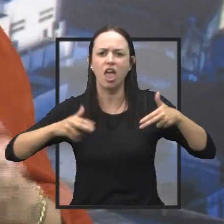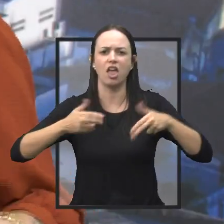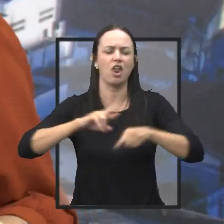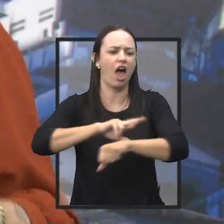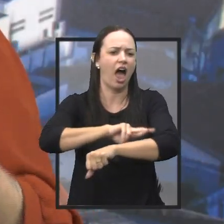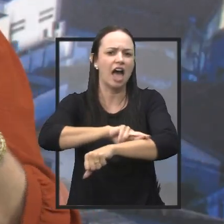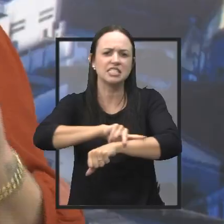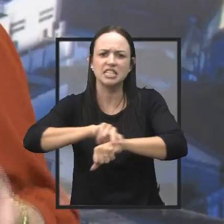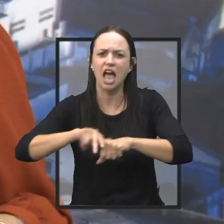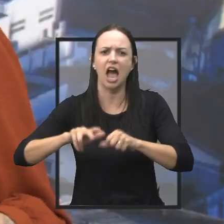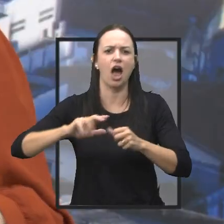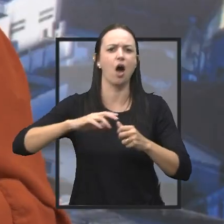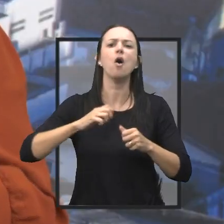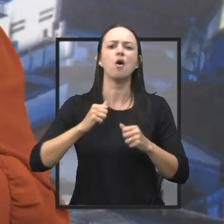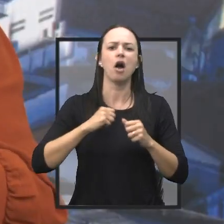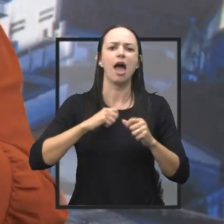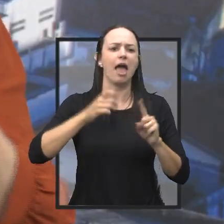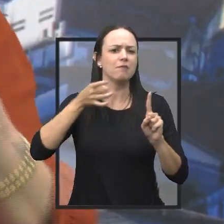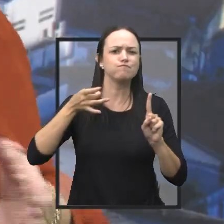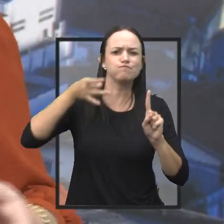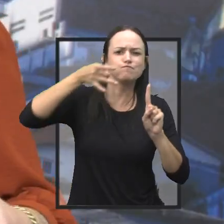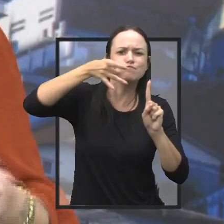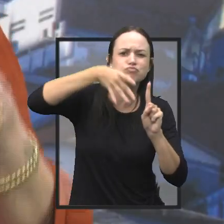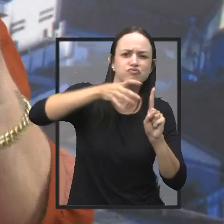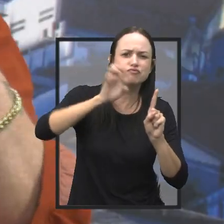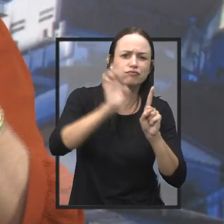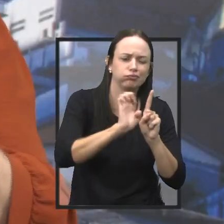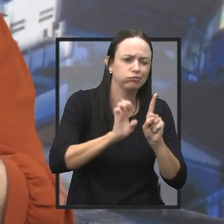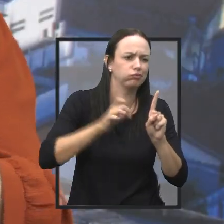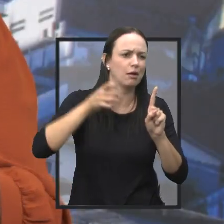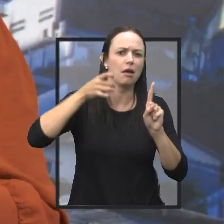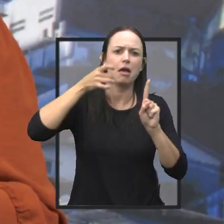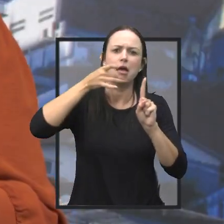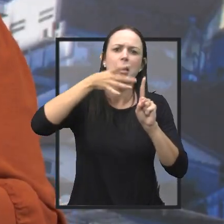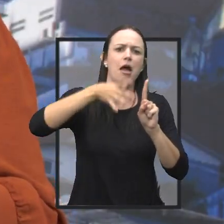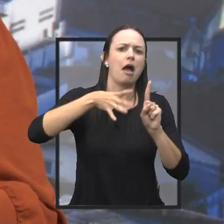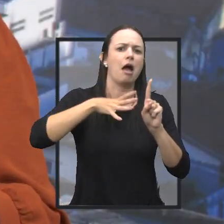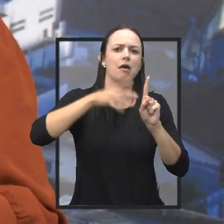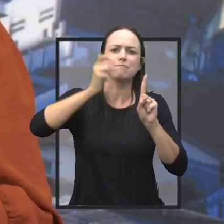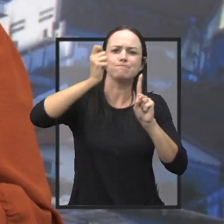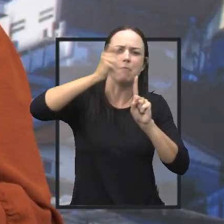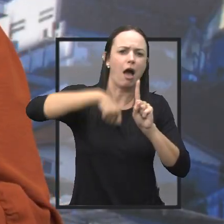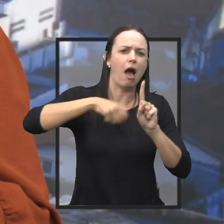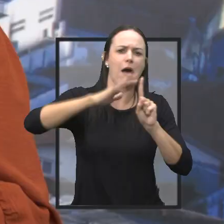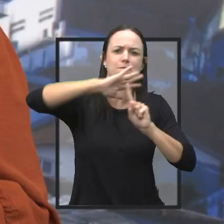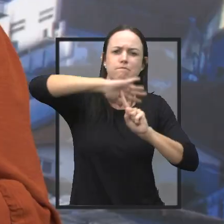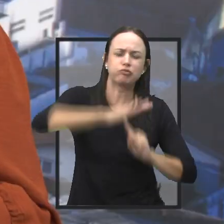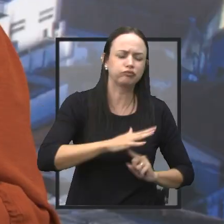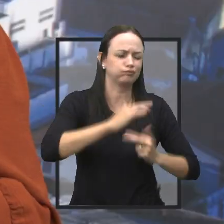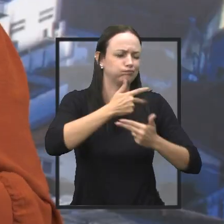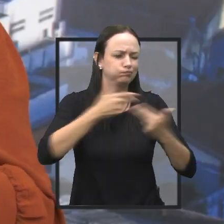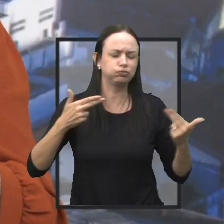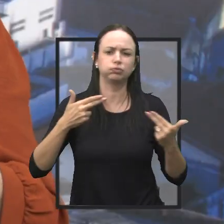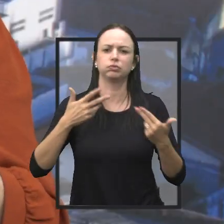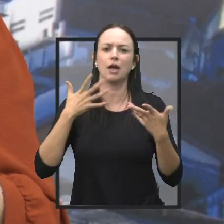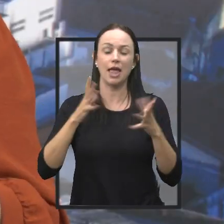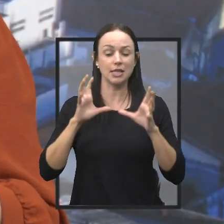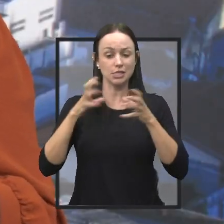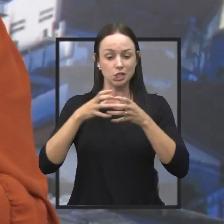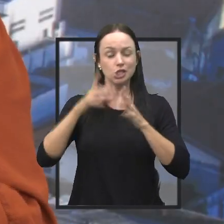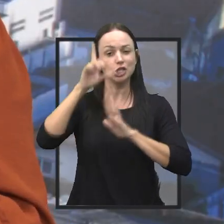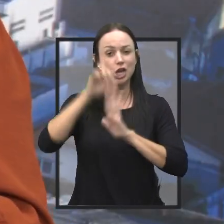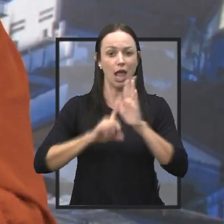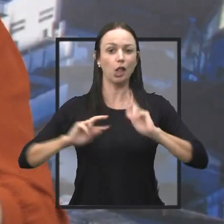a homofobia, a transfobia, o capacitismo. Então, a Frente de Direitos Humanos é uma frente que é